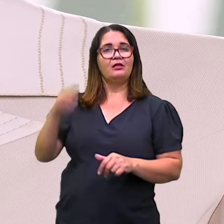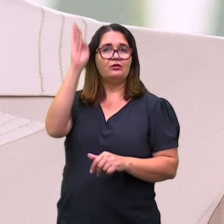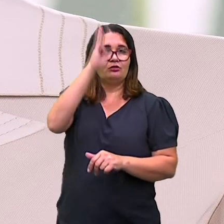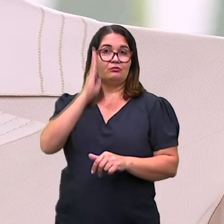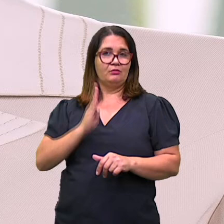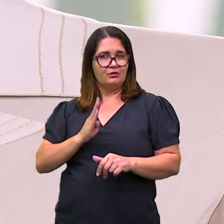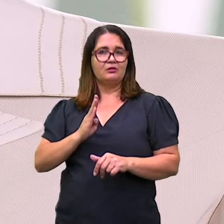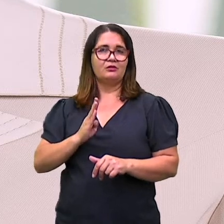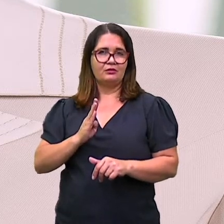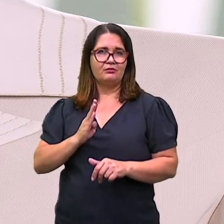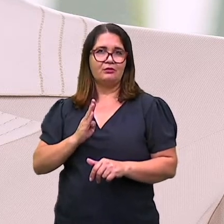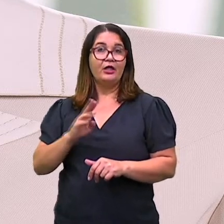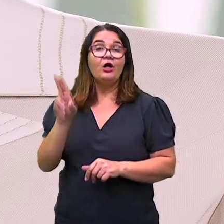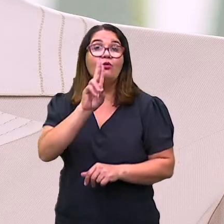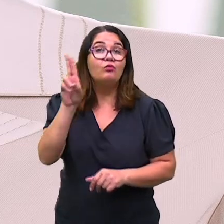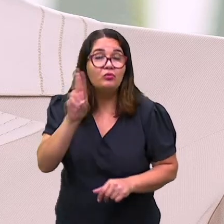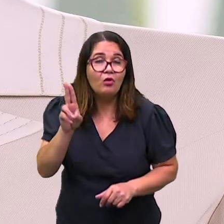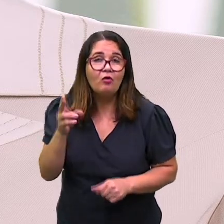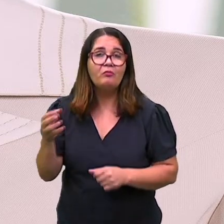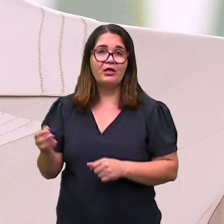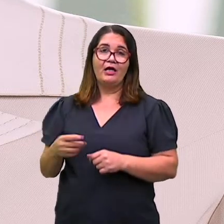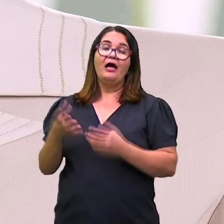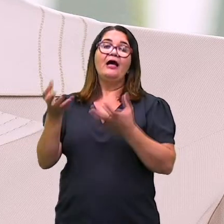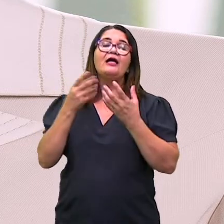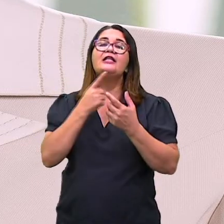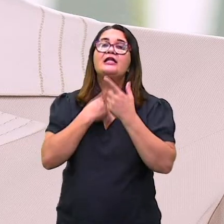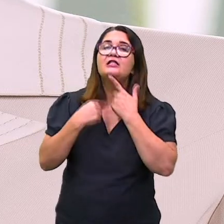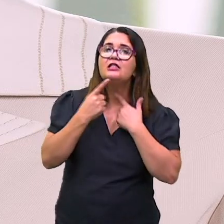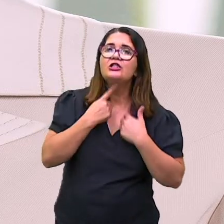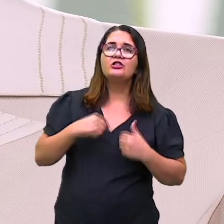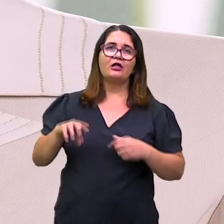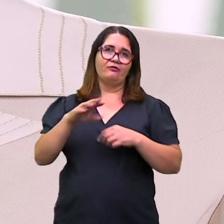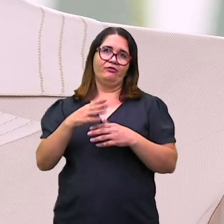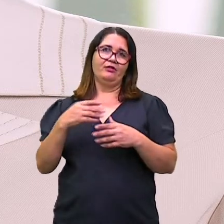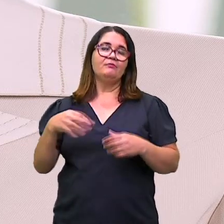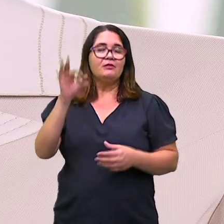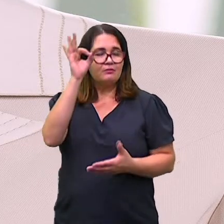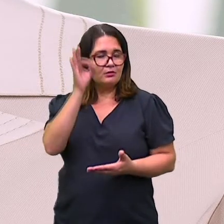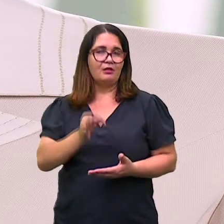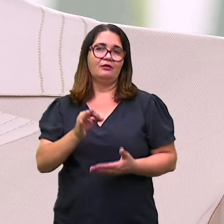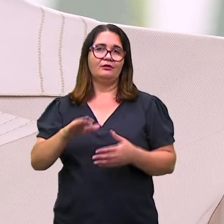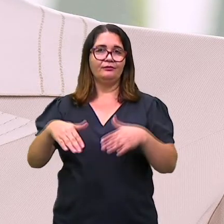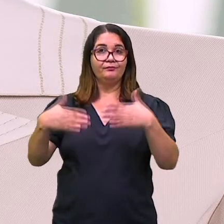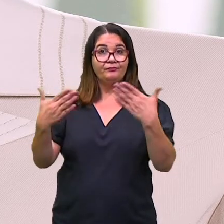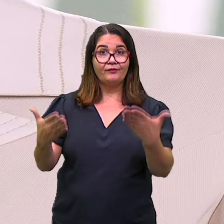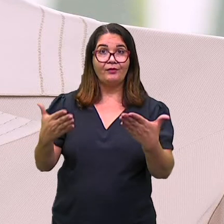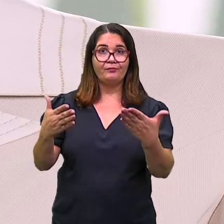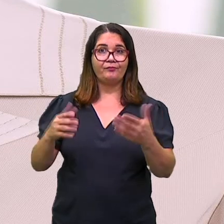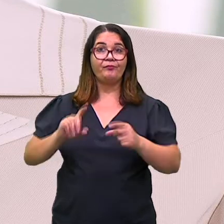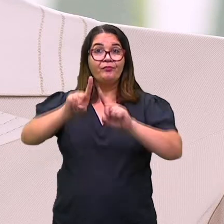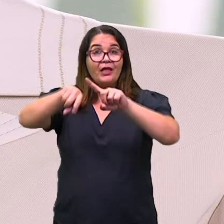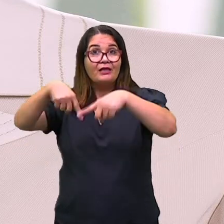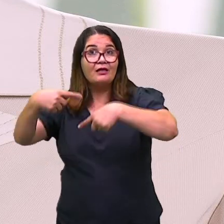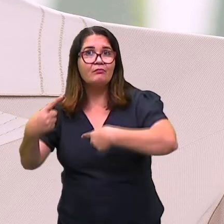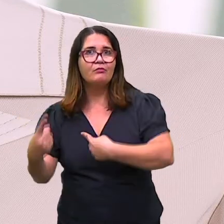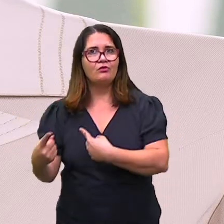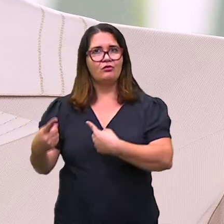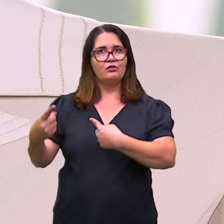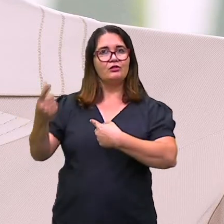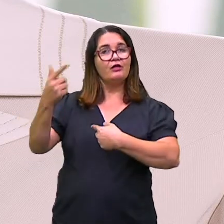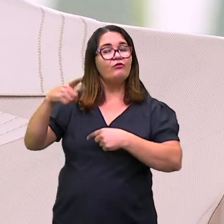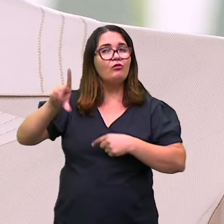os presidentes sofreram pedido de impeachment, de Sarney a Jair Bolsonaro. Vale destacar, porém,